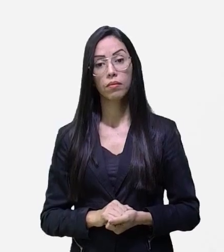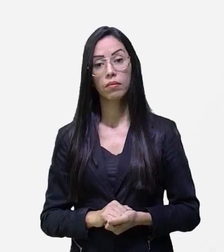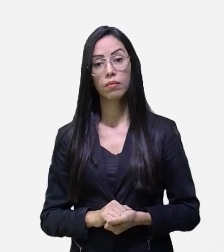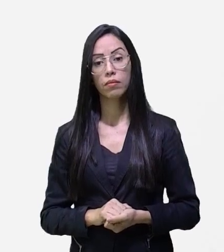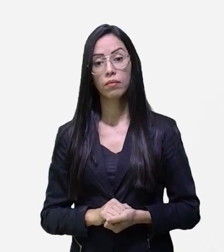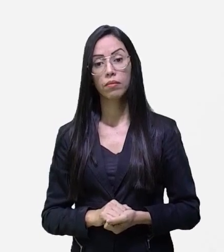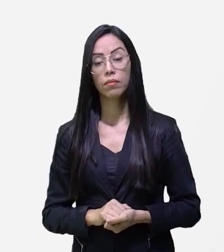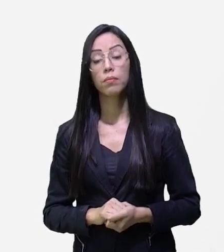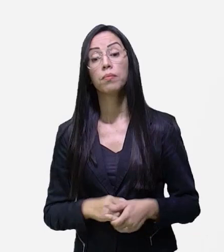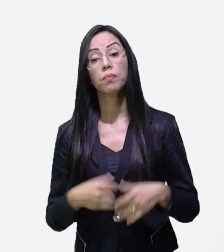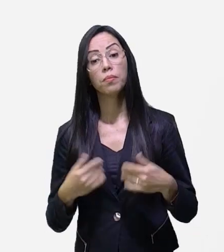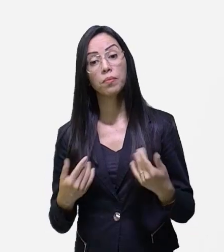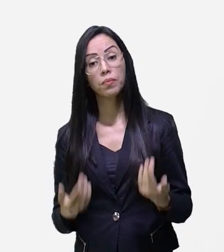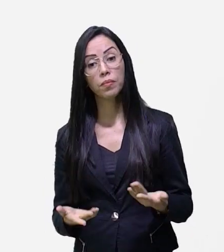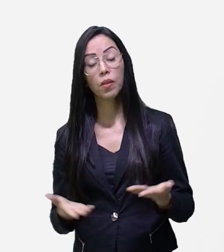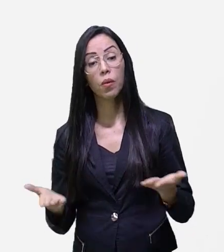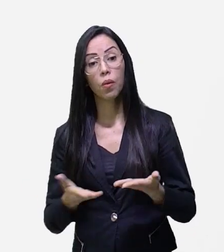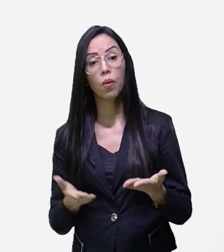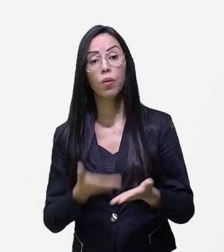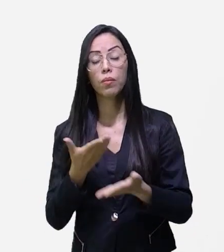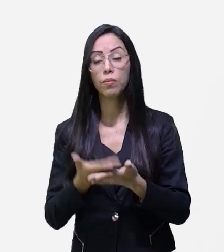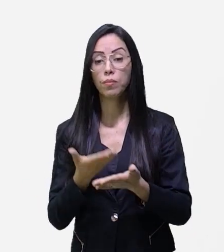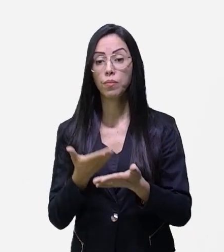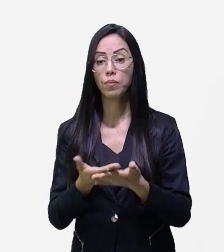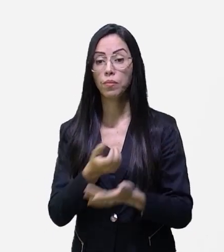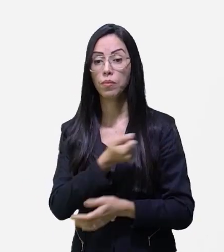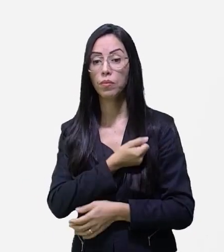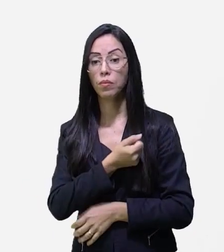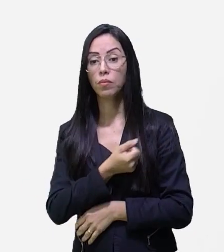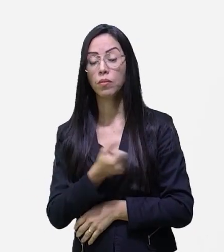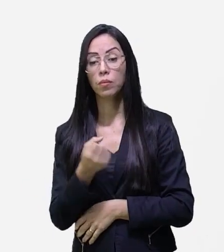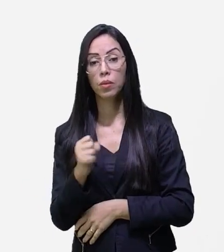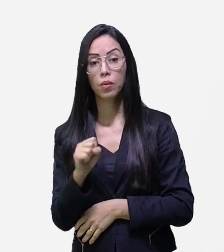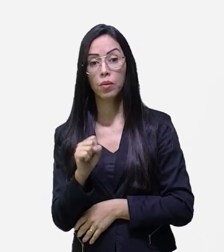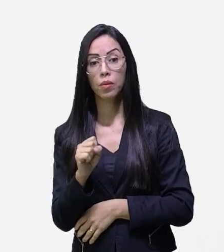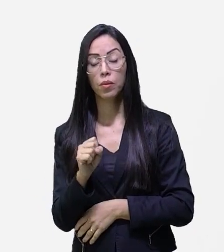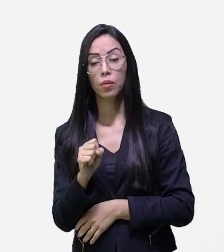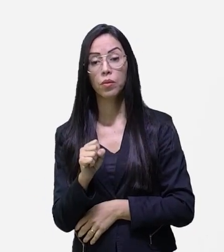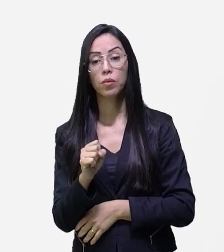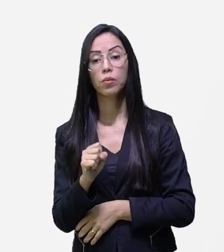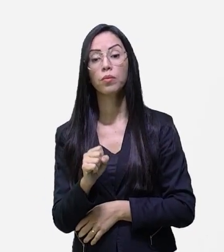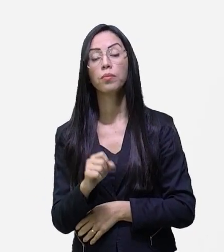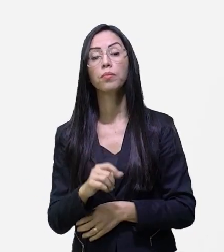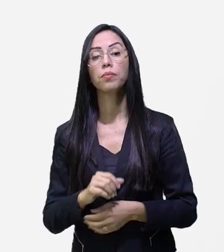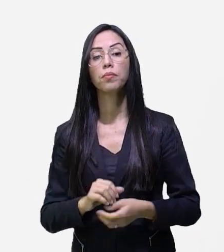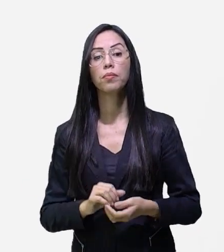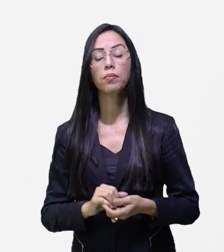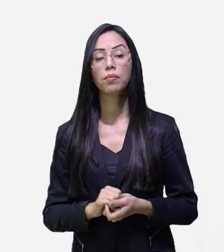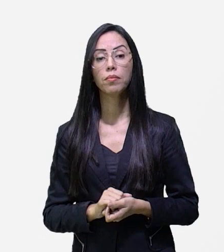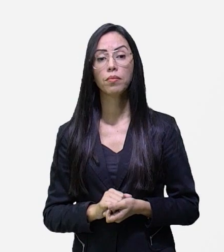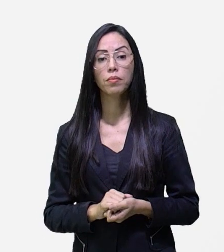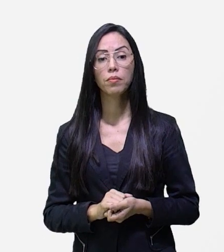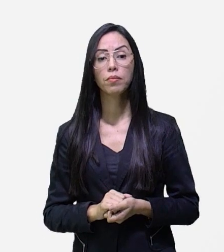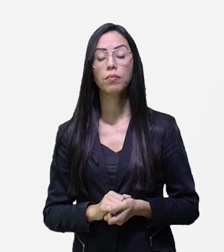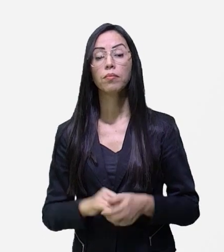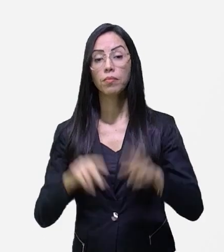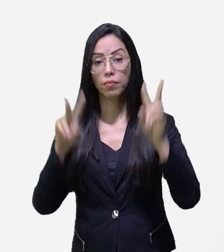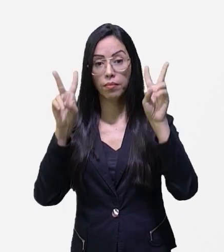Então, crianças, hoje teremos a aula 8. Olha só. Aula 8.